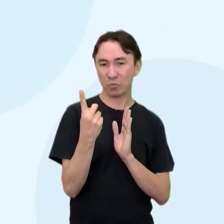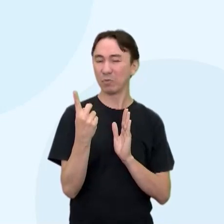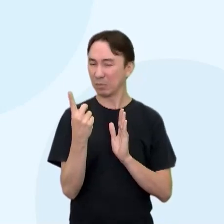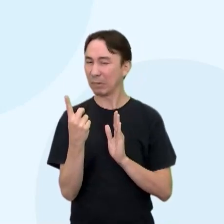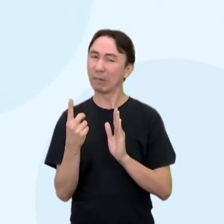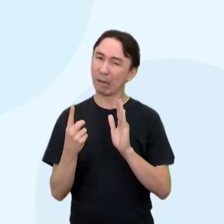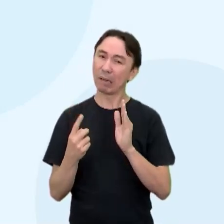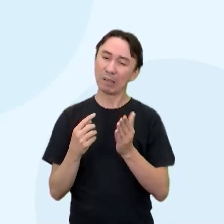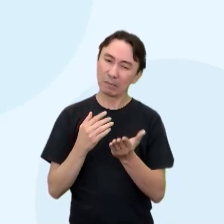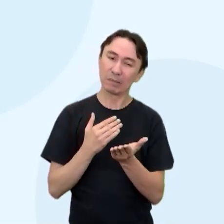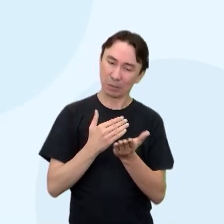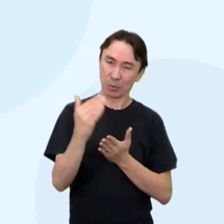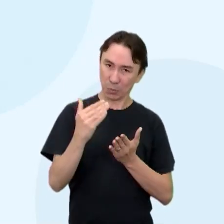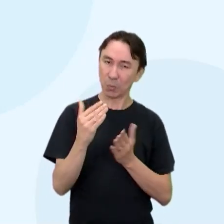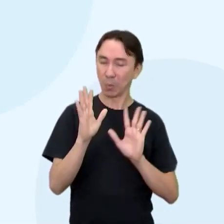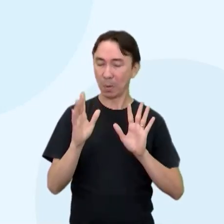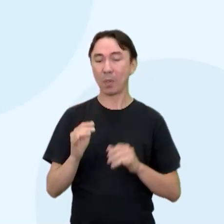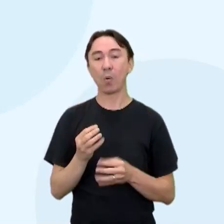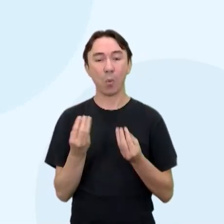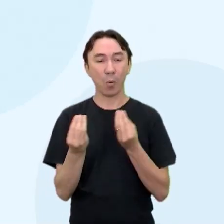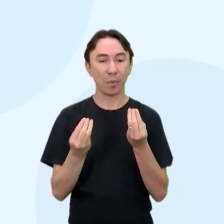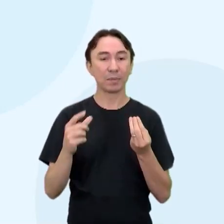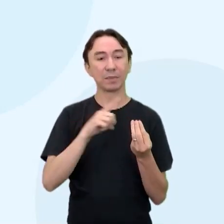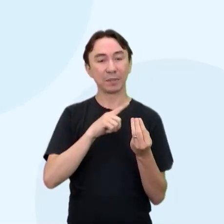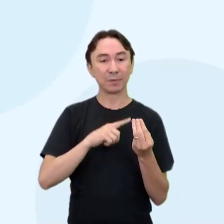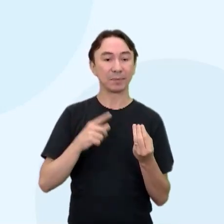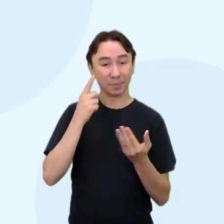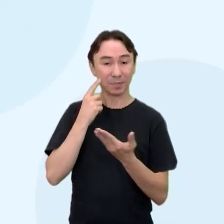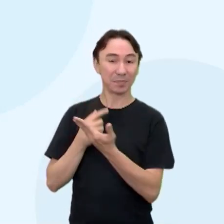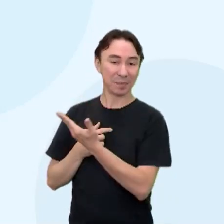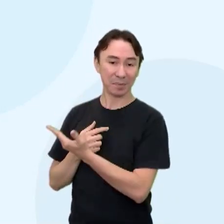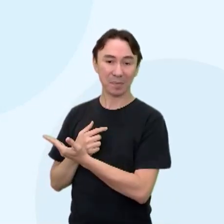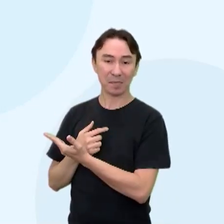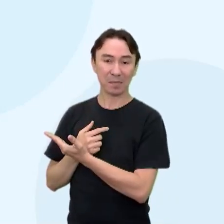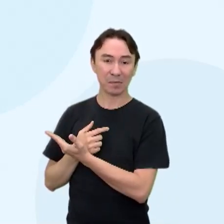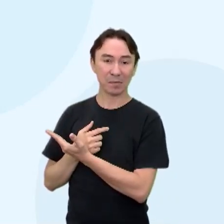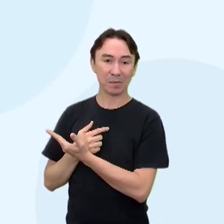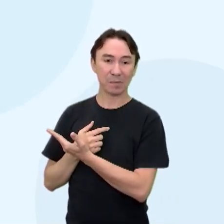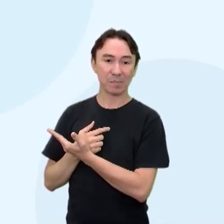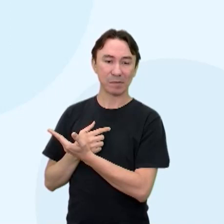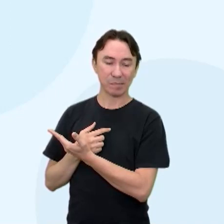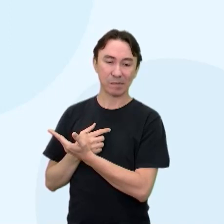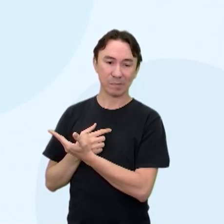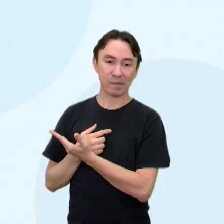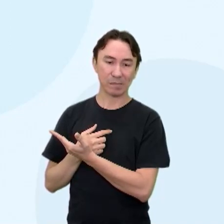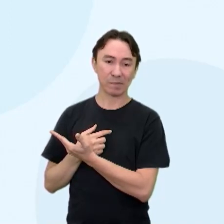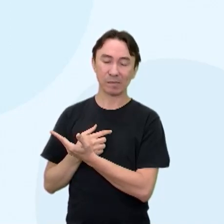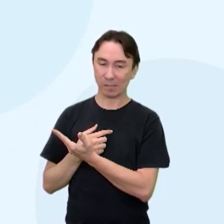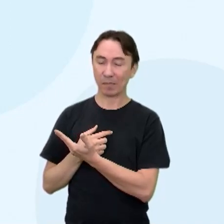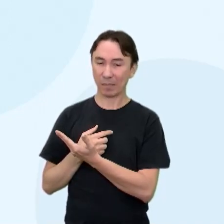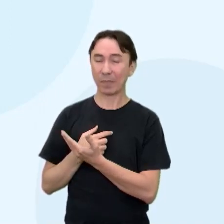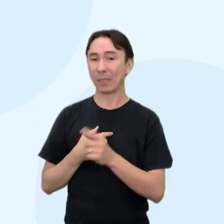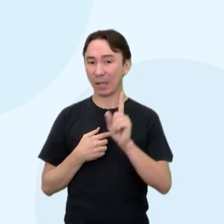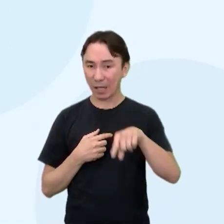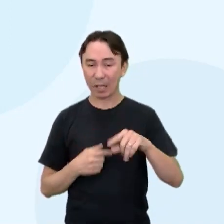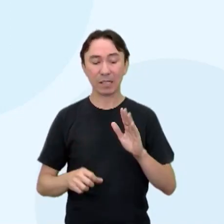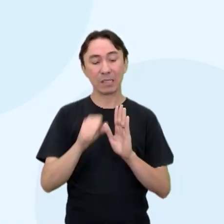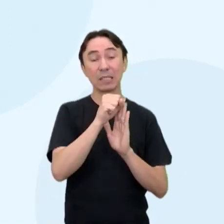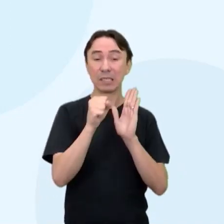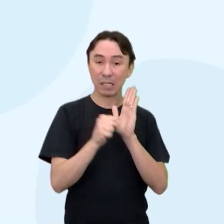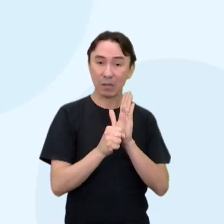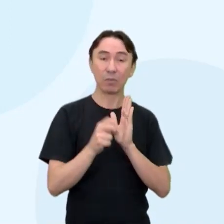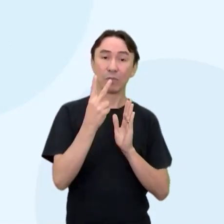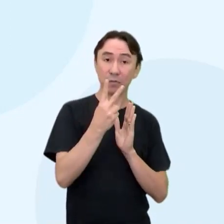né, que são na realidade dois esquemas aí, né, que foram muito utilizados aí até o início aí desse século, que é o